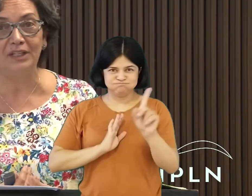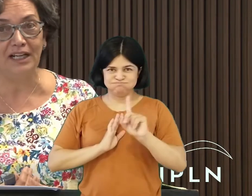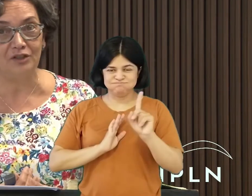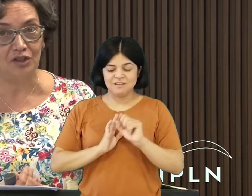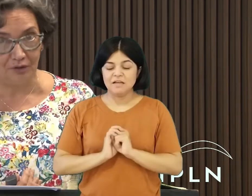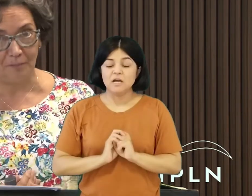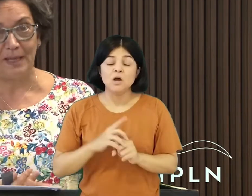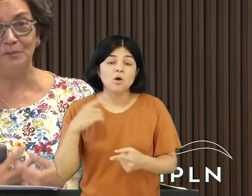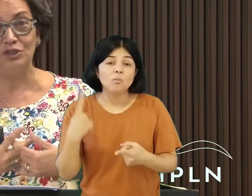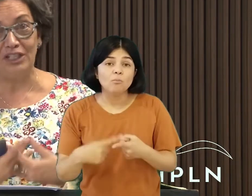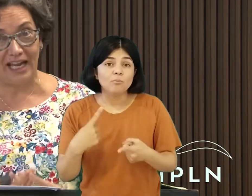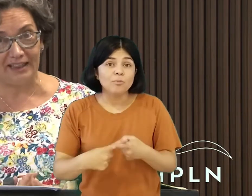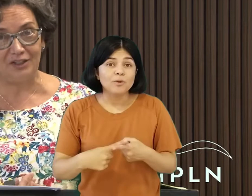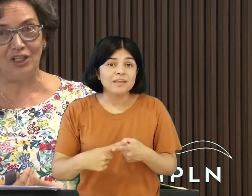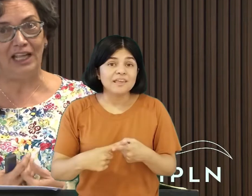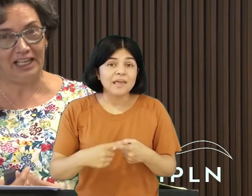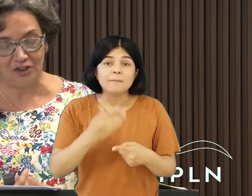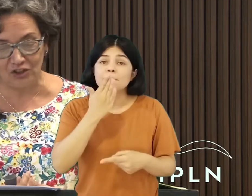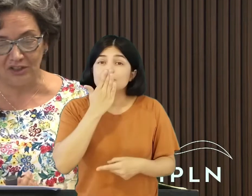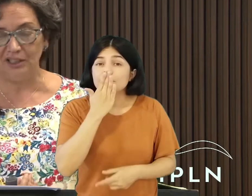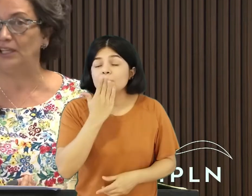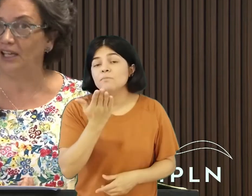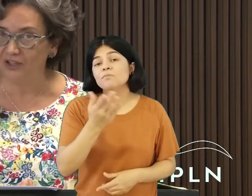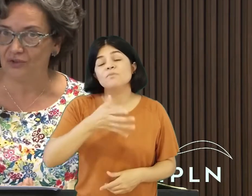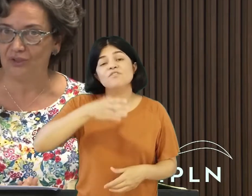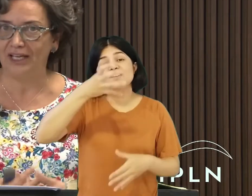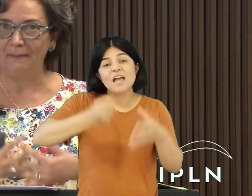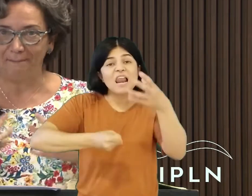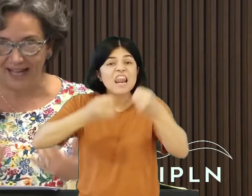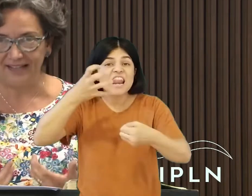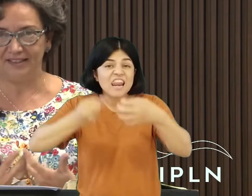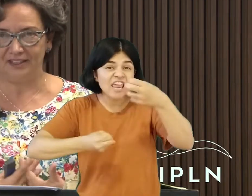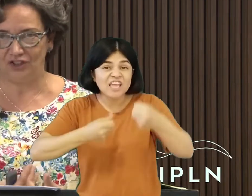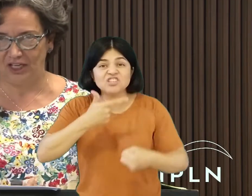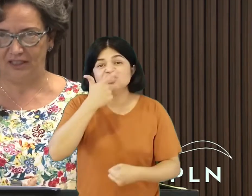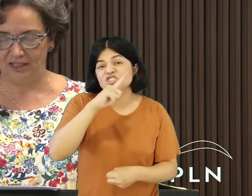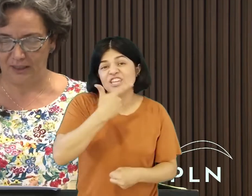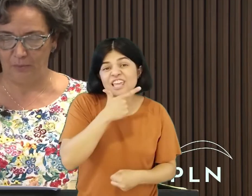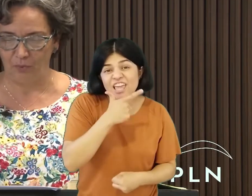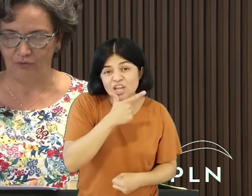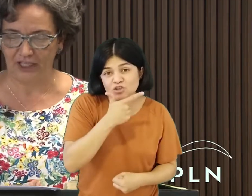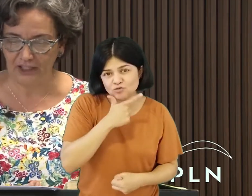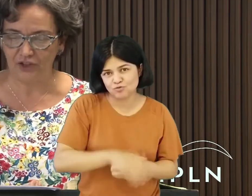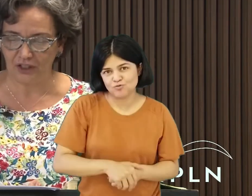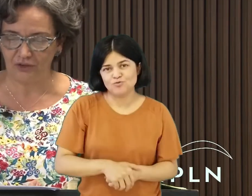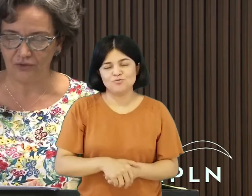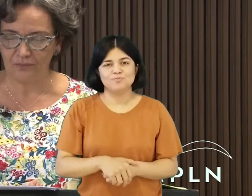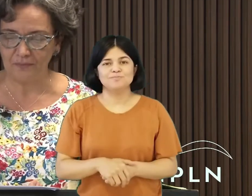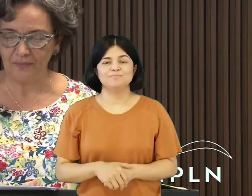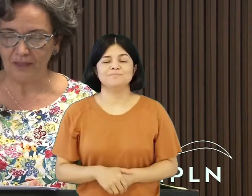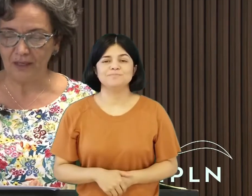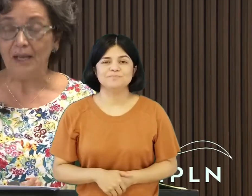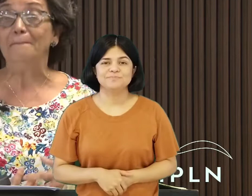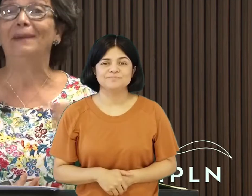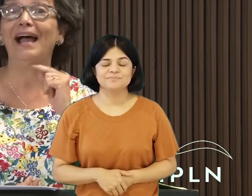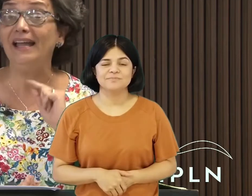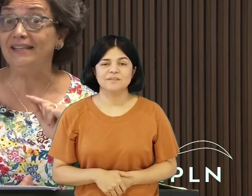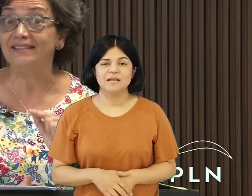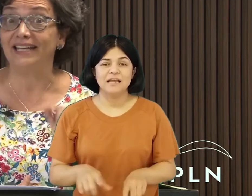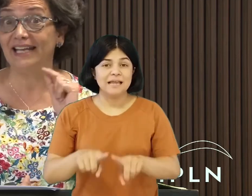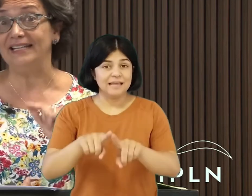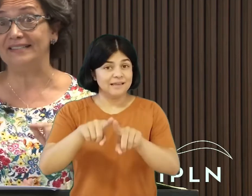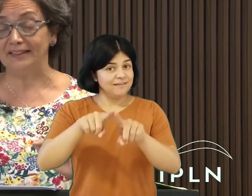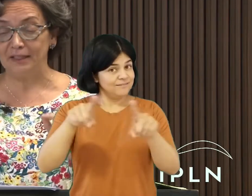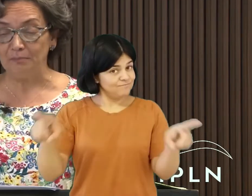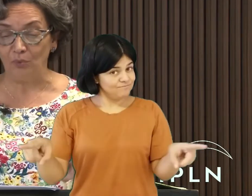única alternativa para uma dieta de leite e queijo, que era a base da dieta daquele povo, leite e queijo.